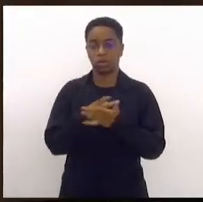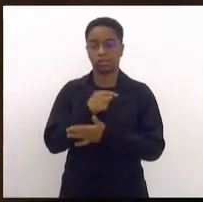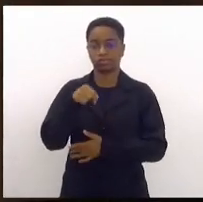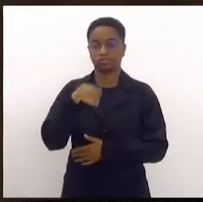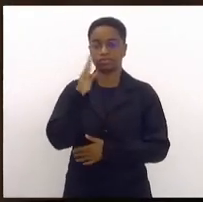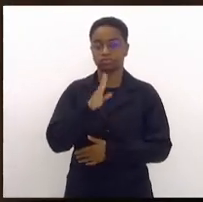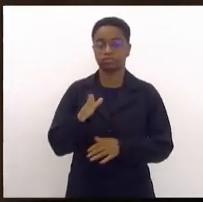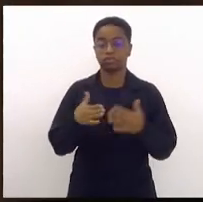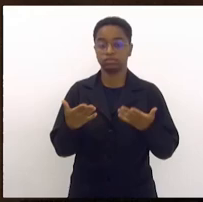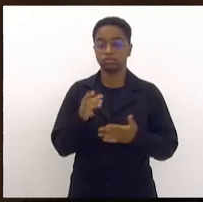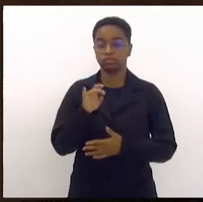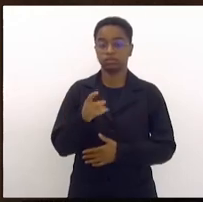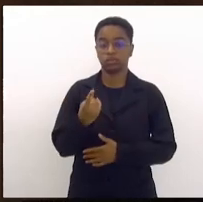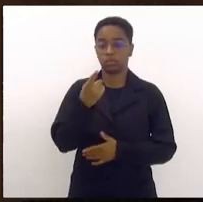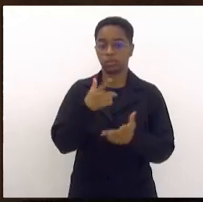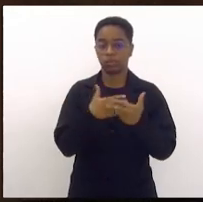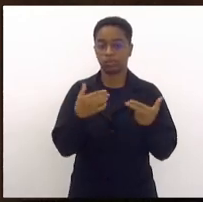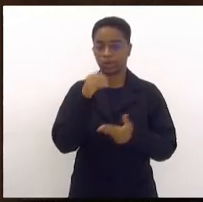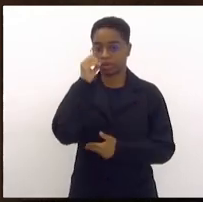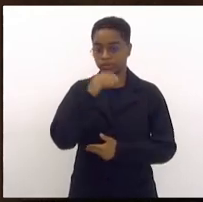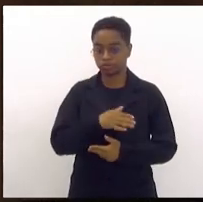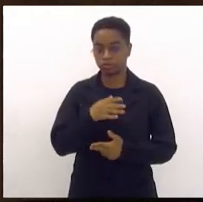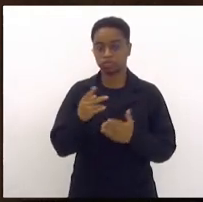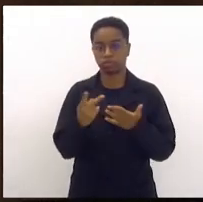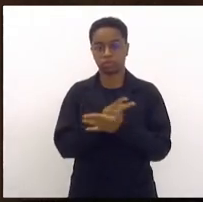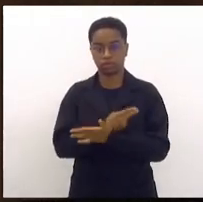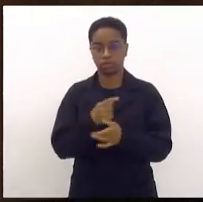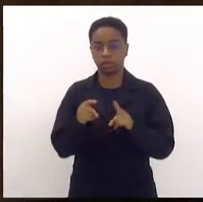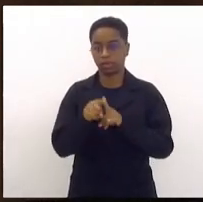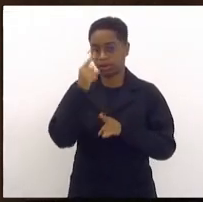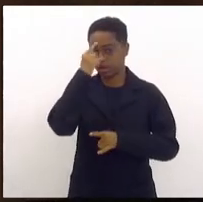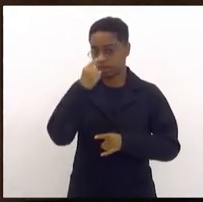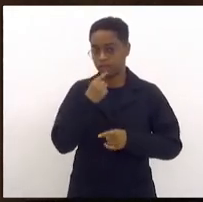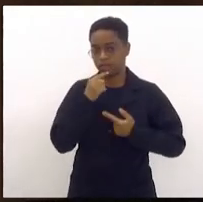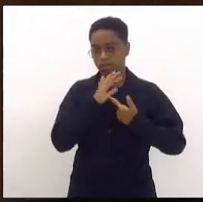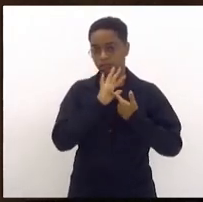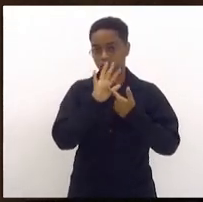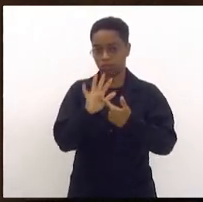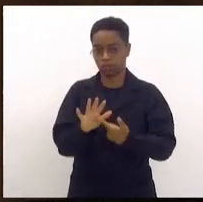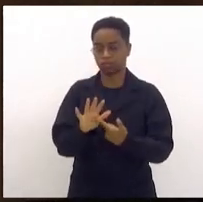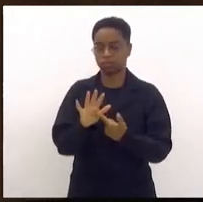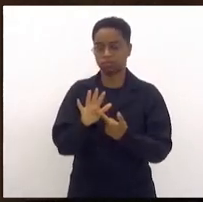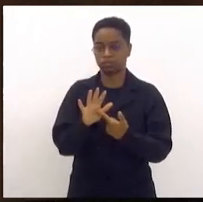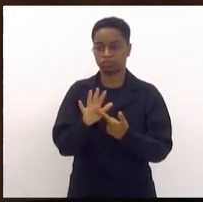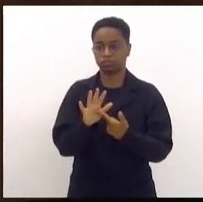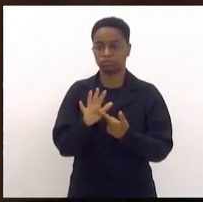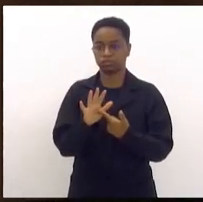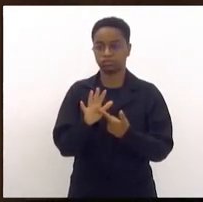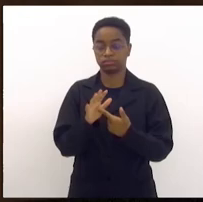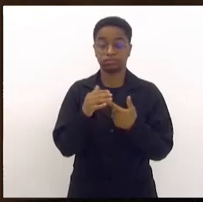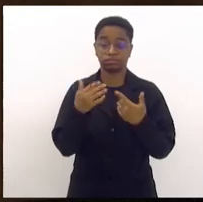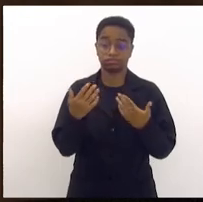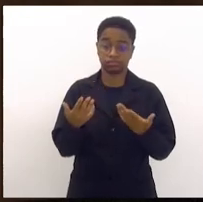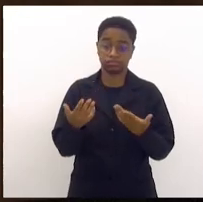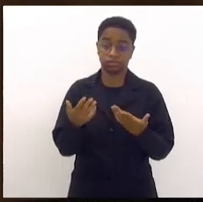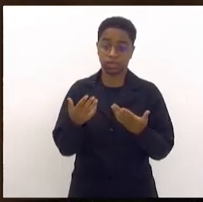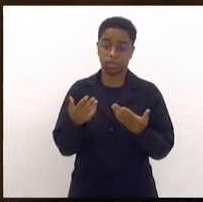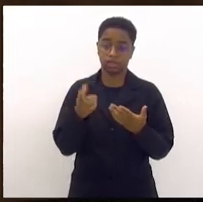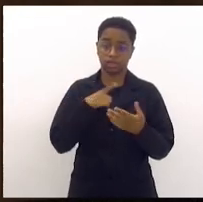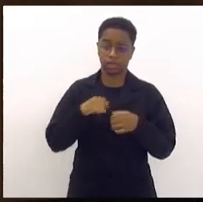das absurdas imagens que apareceram nessa, quem diria,